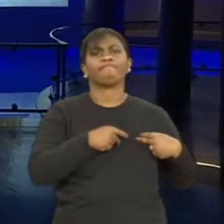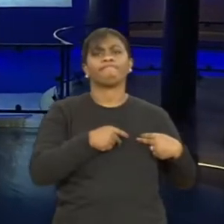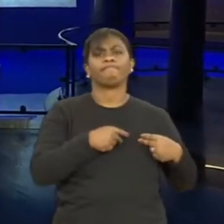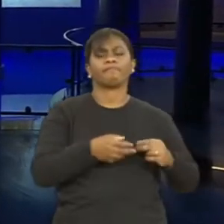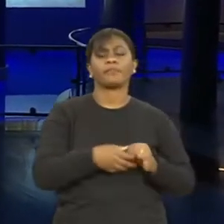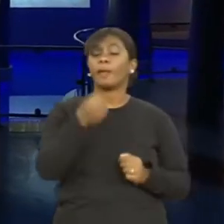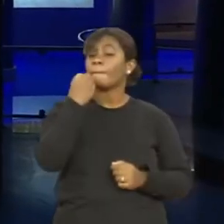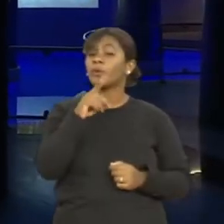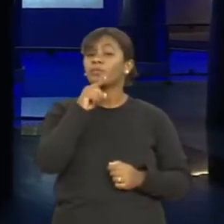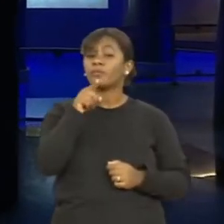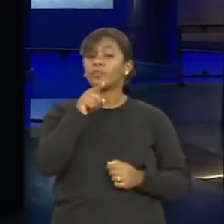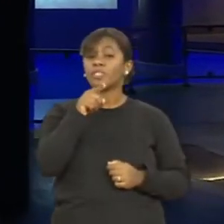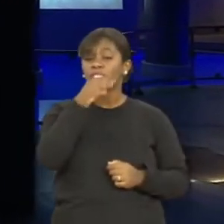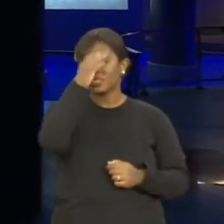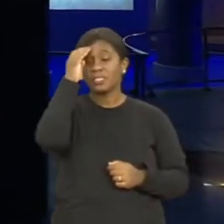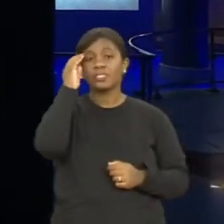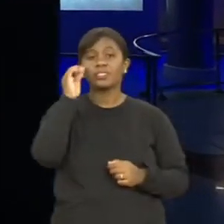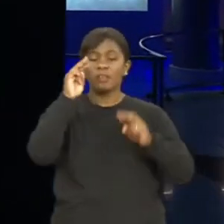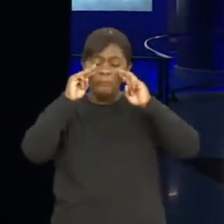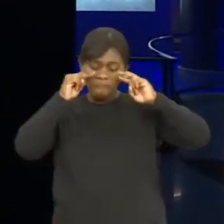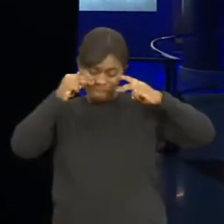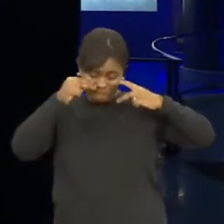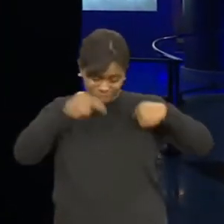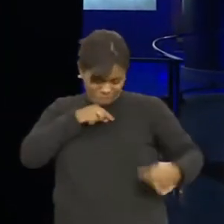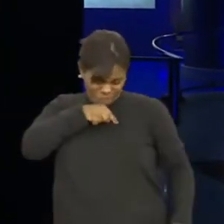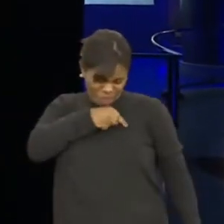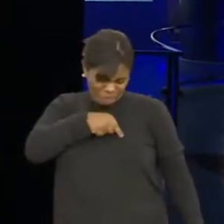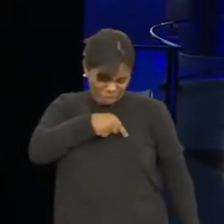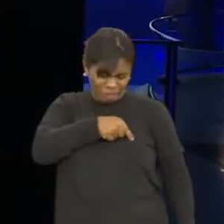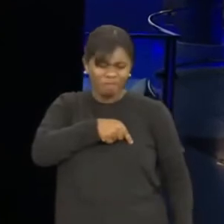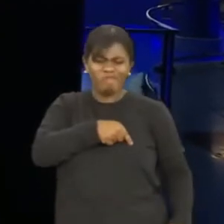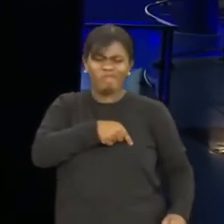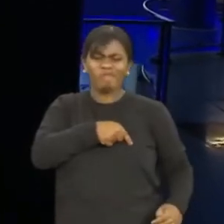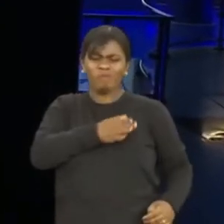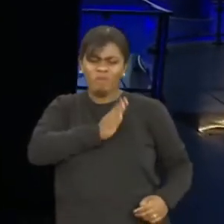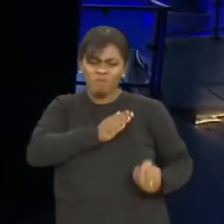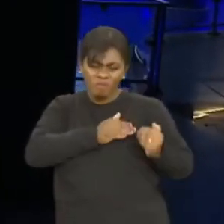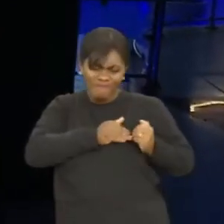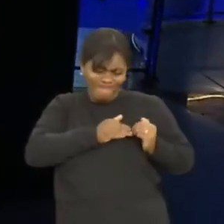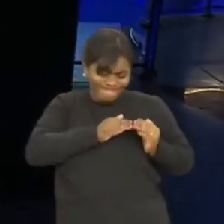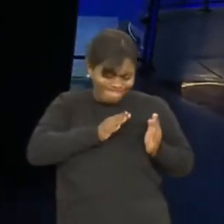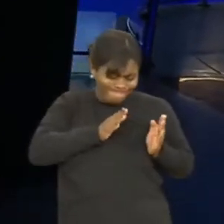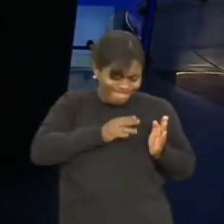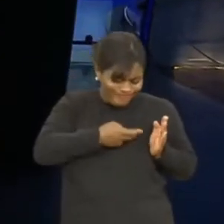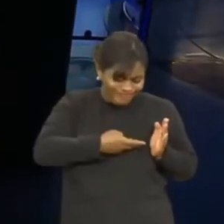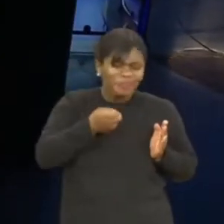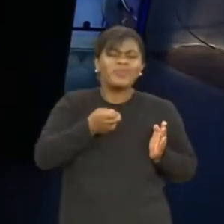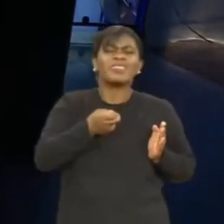É bom que você olhe para dentro de si e veja quem eu tenho sido.